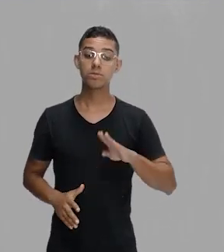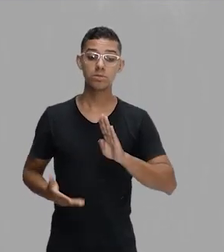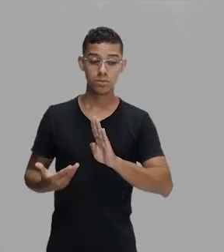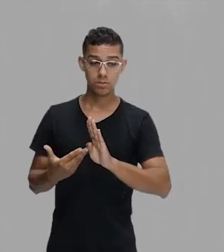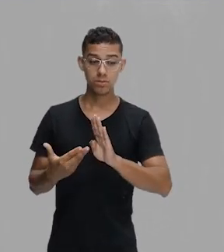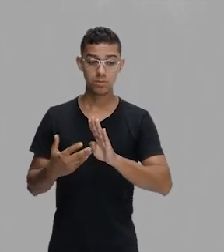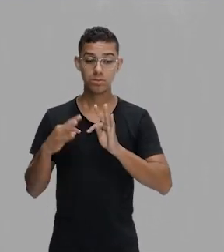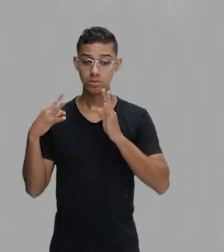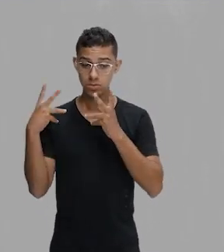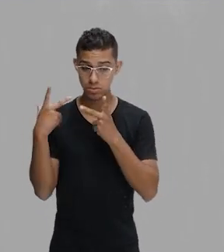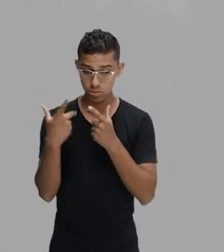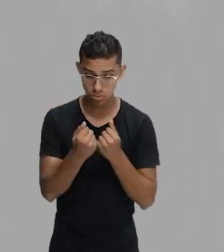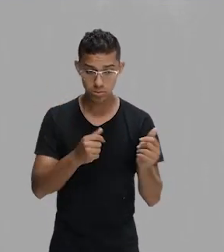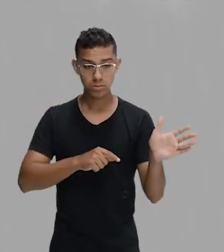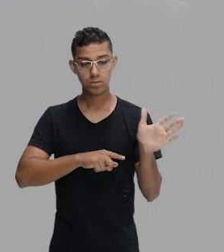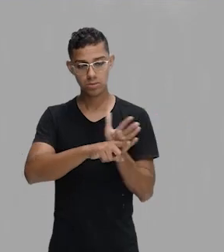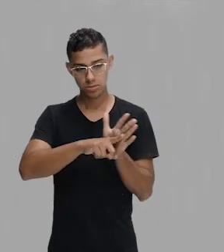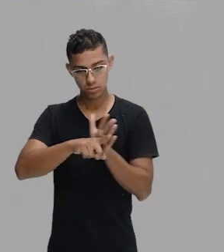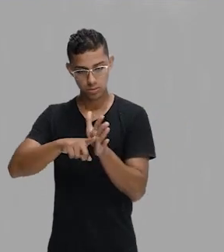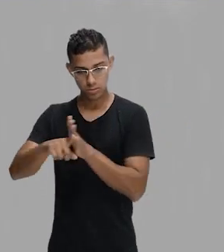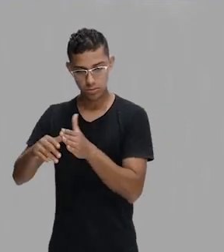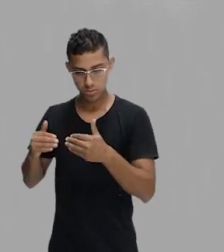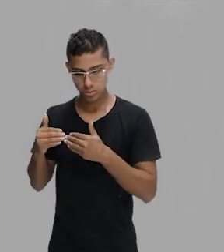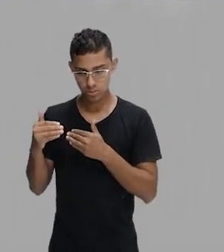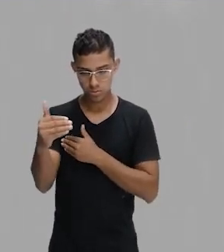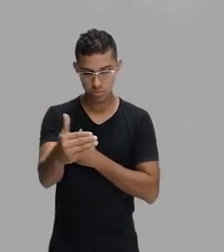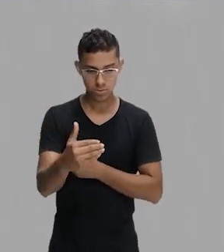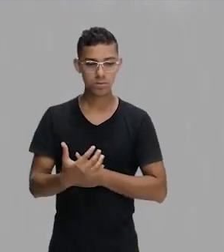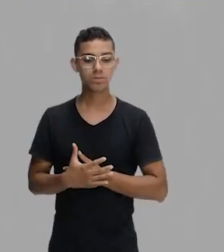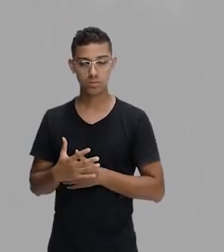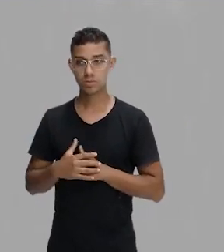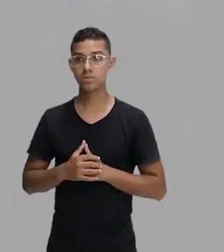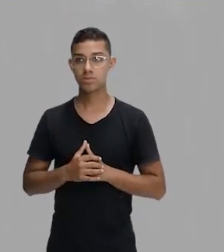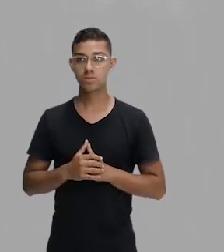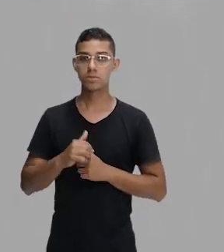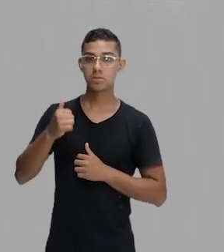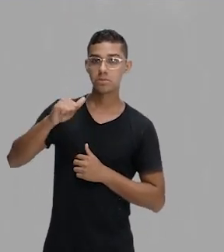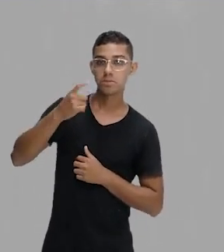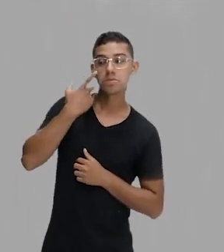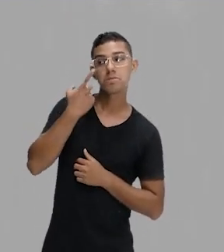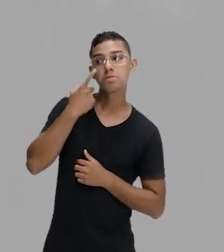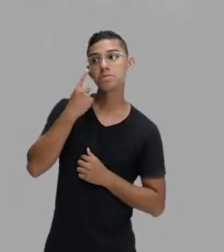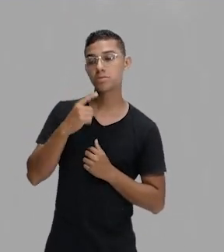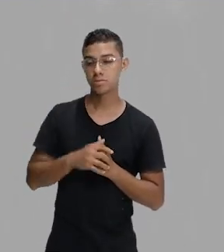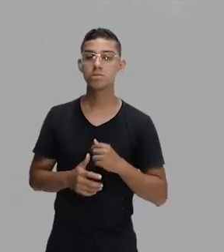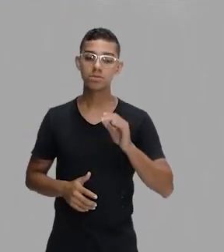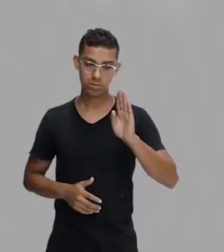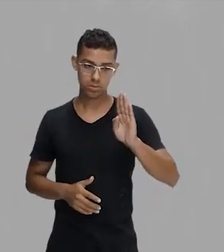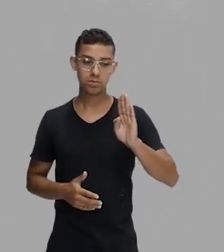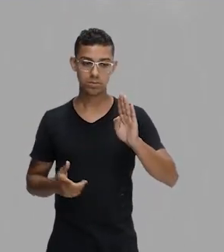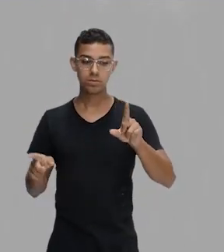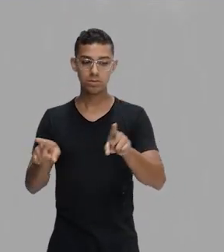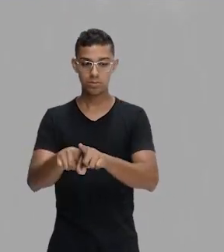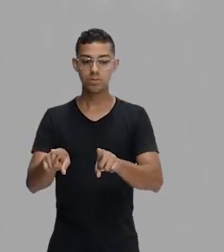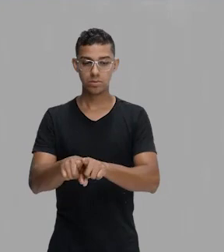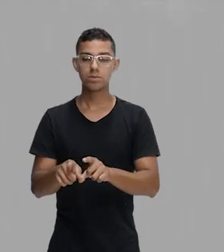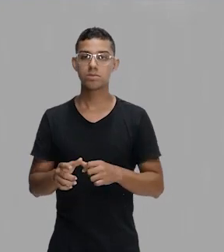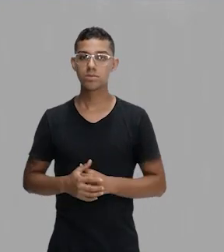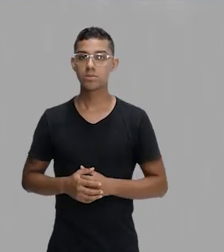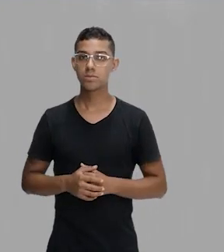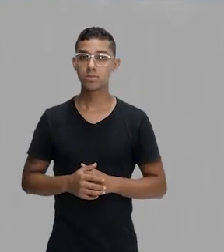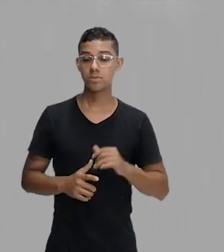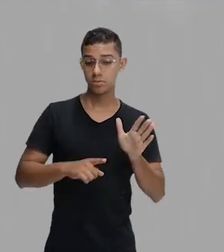pesquisa baseia-se em uma teoria que serve como ponto de partida para a investigação. A letra B também está correta, porque